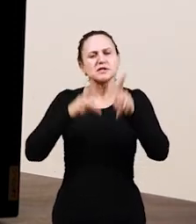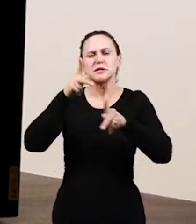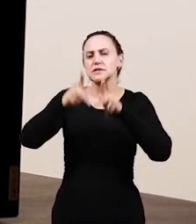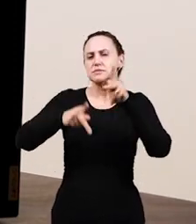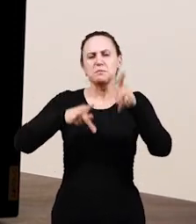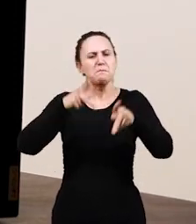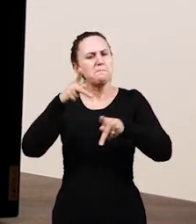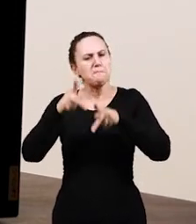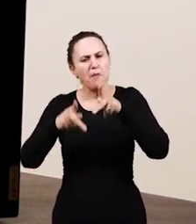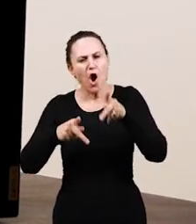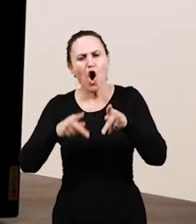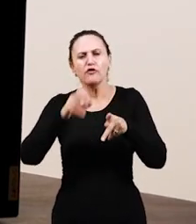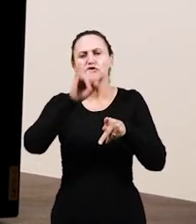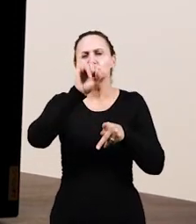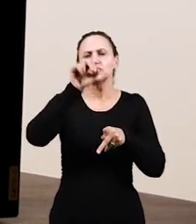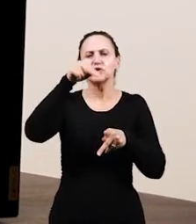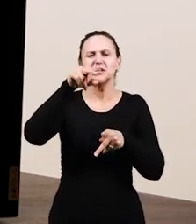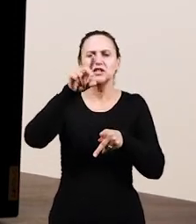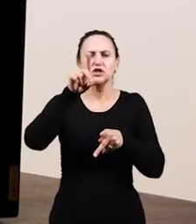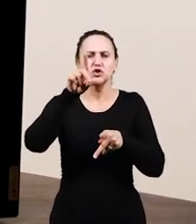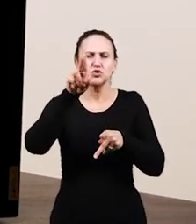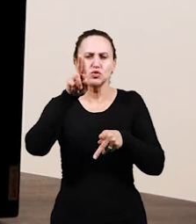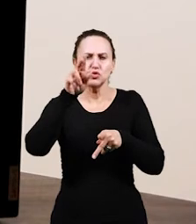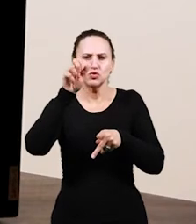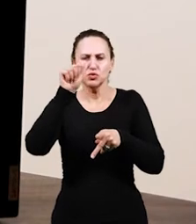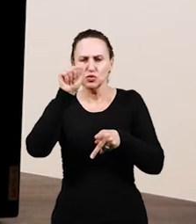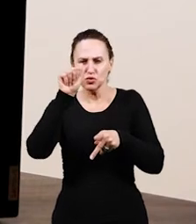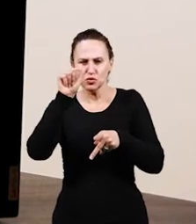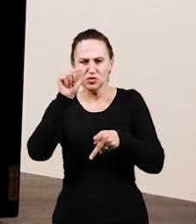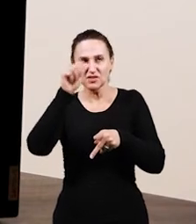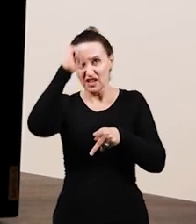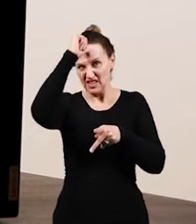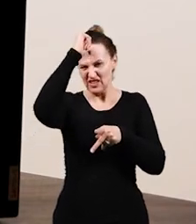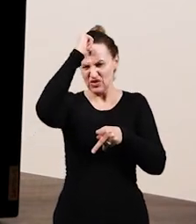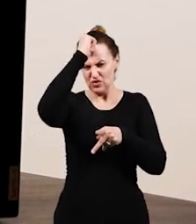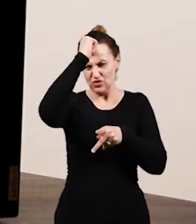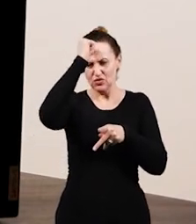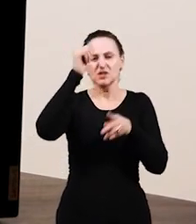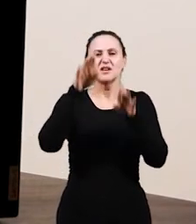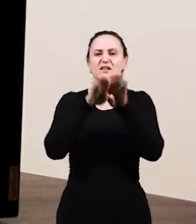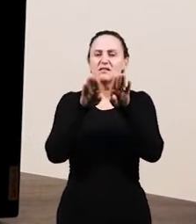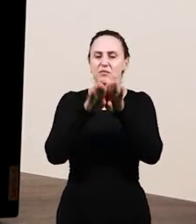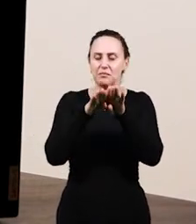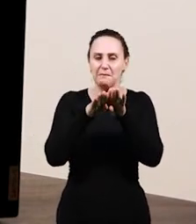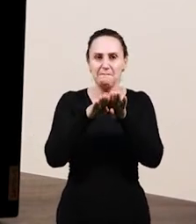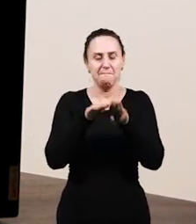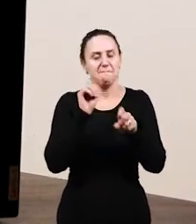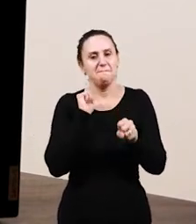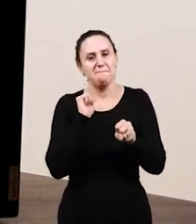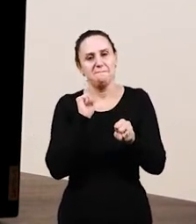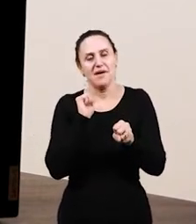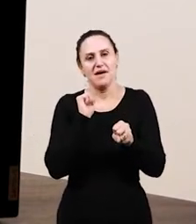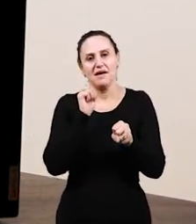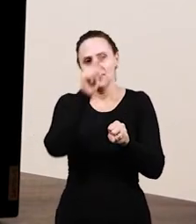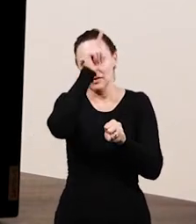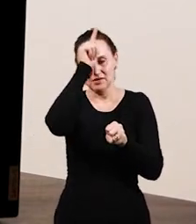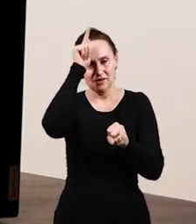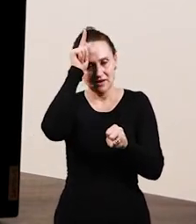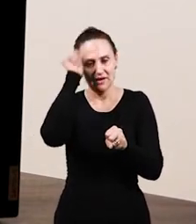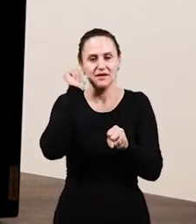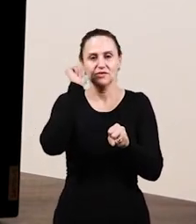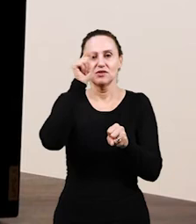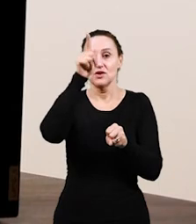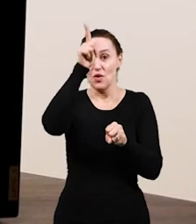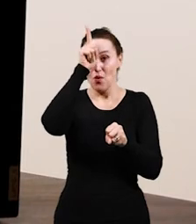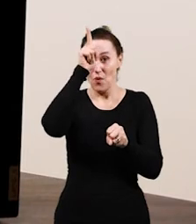hindus os gregos depois a idade média os franceses depois ou o alemão não é o França Bope no